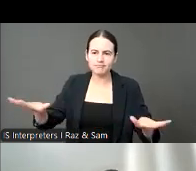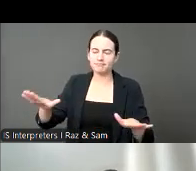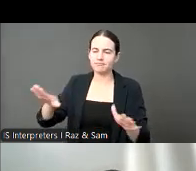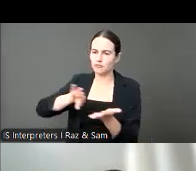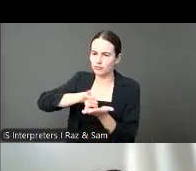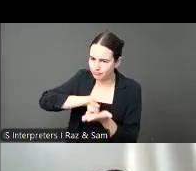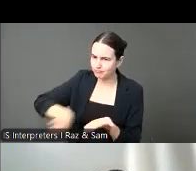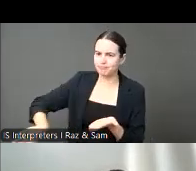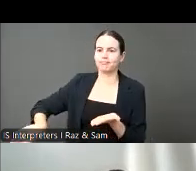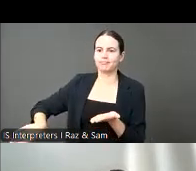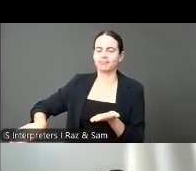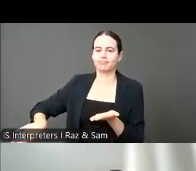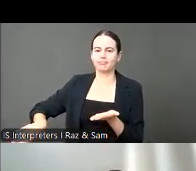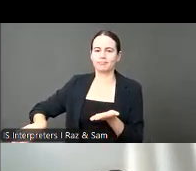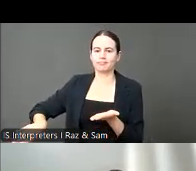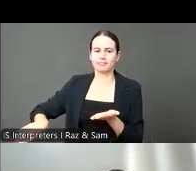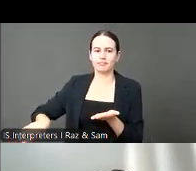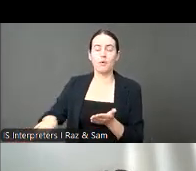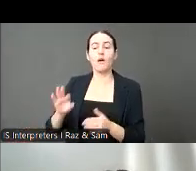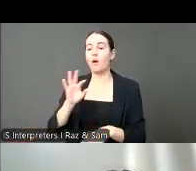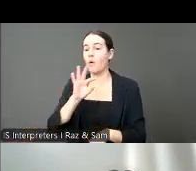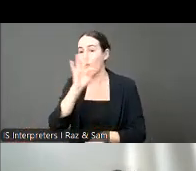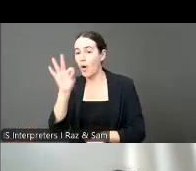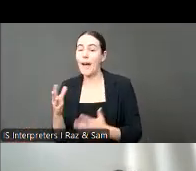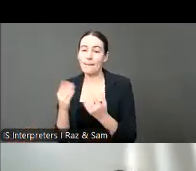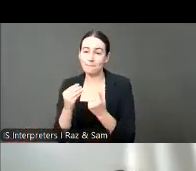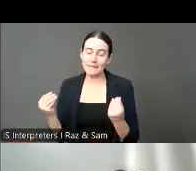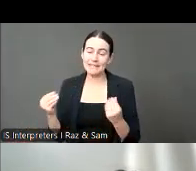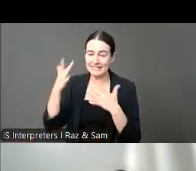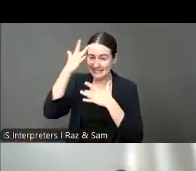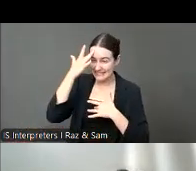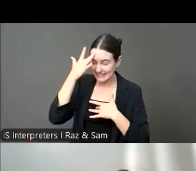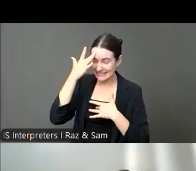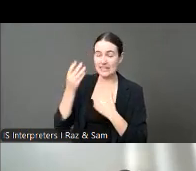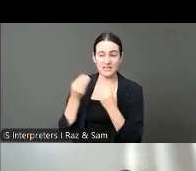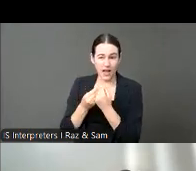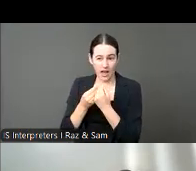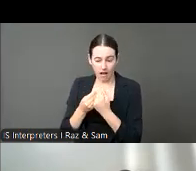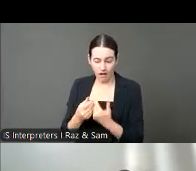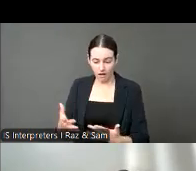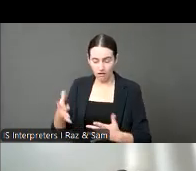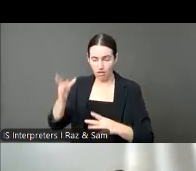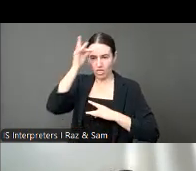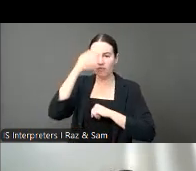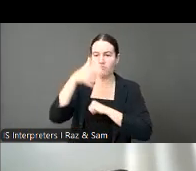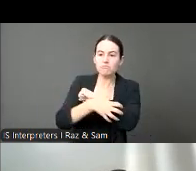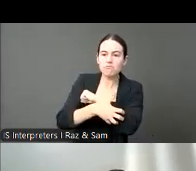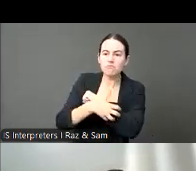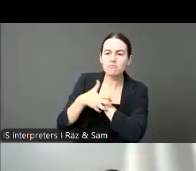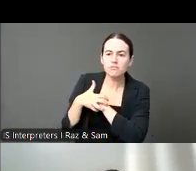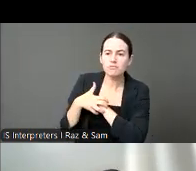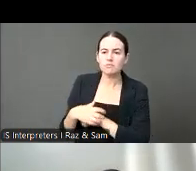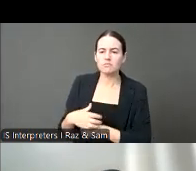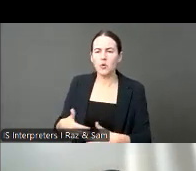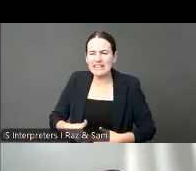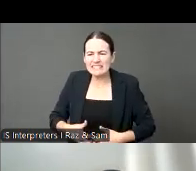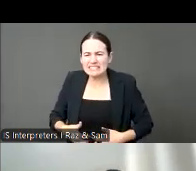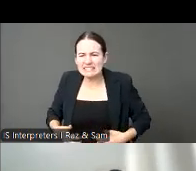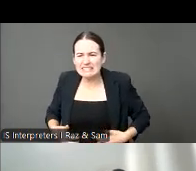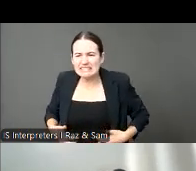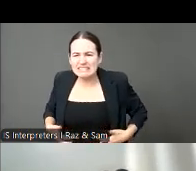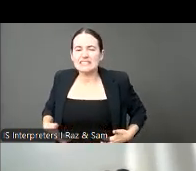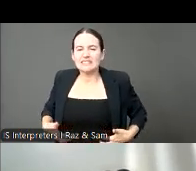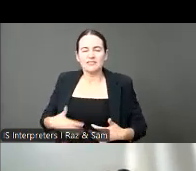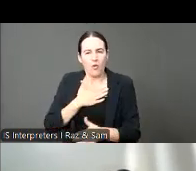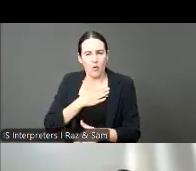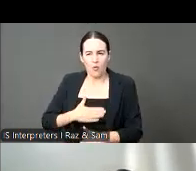pela fome e pelas iniquidades sociais. Esse comitê, ele impulsionou a criação de um programa que foi também publicado por